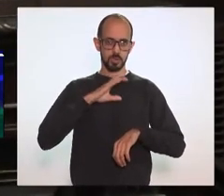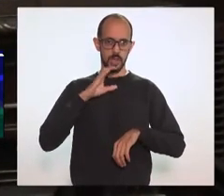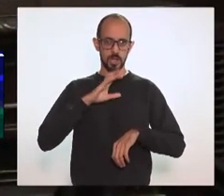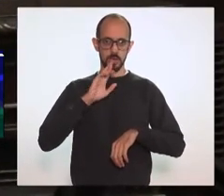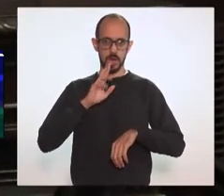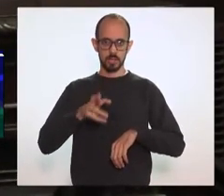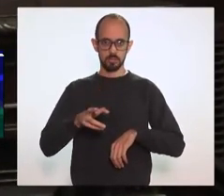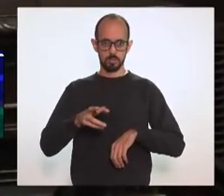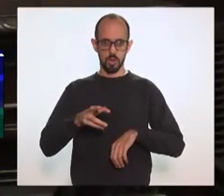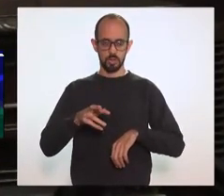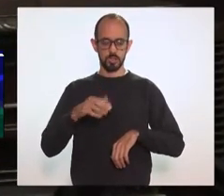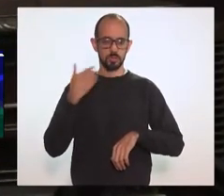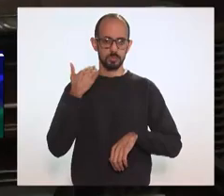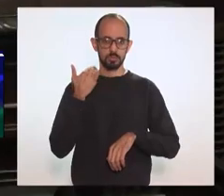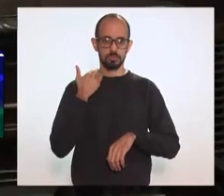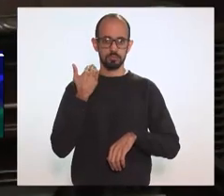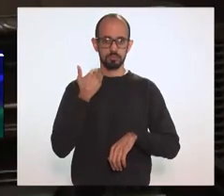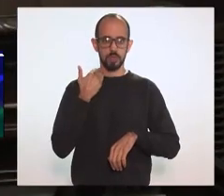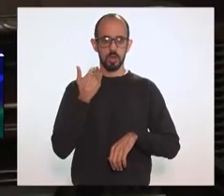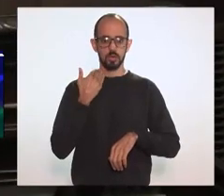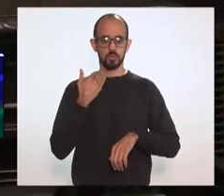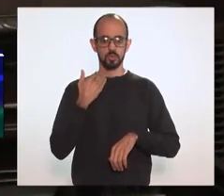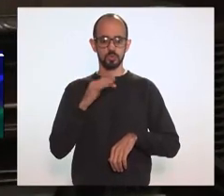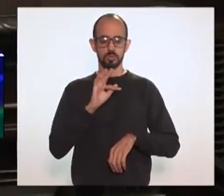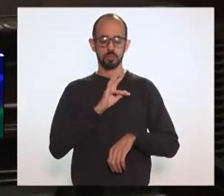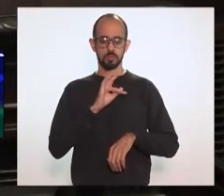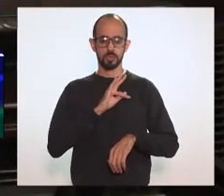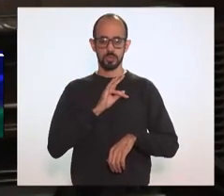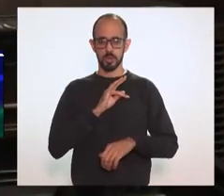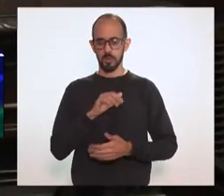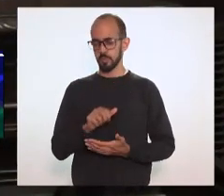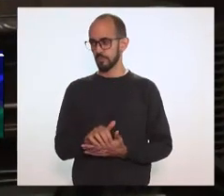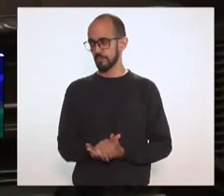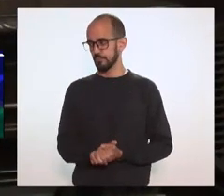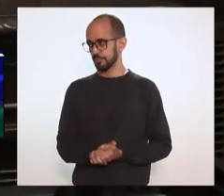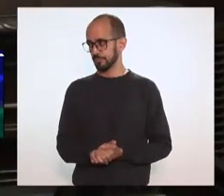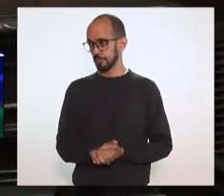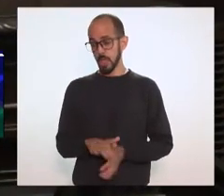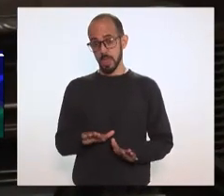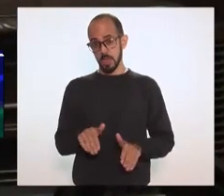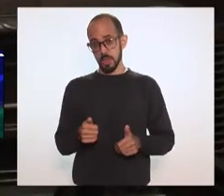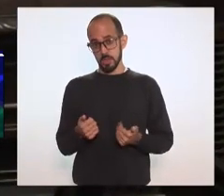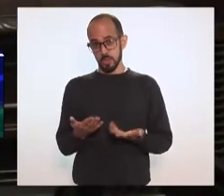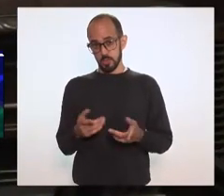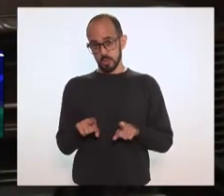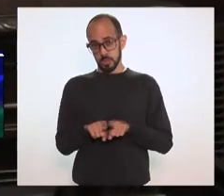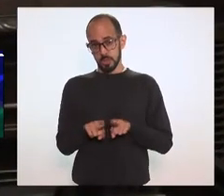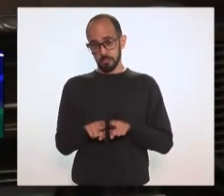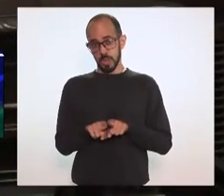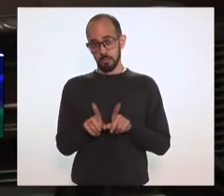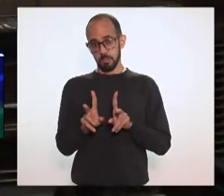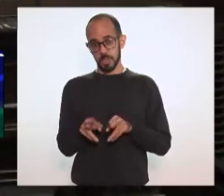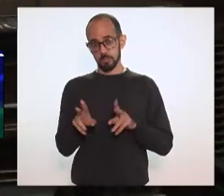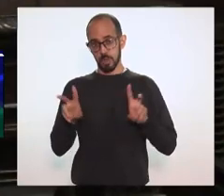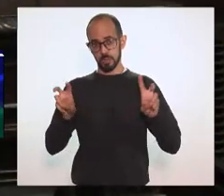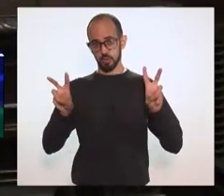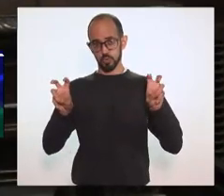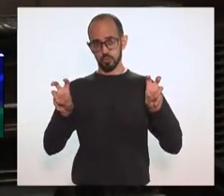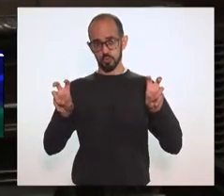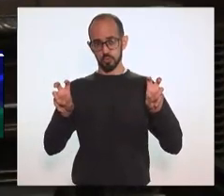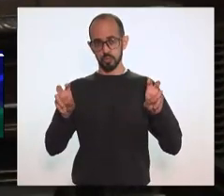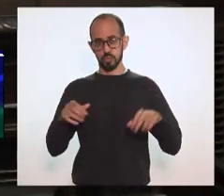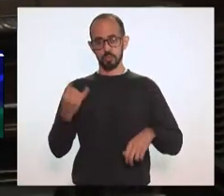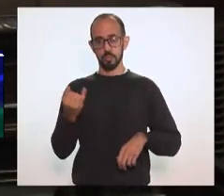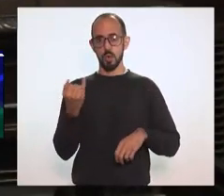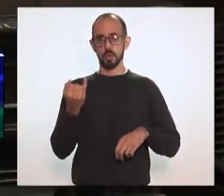resposta dos bancos à autoridade policial, por exemplo. Nessa mesma linha, senhora presidente, é importante